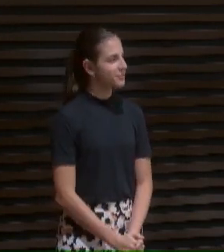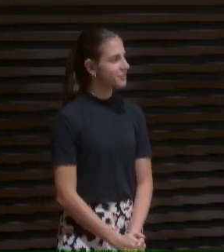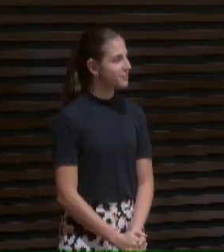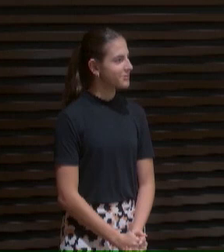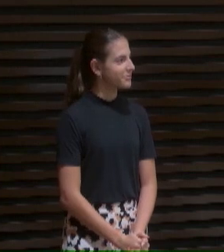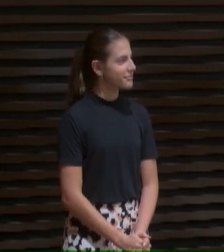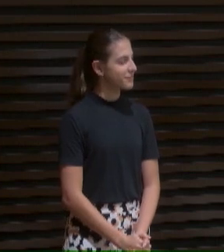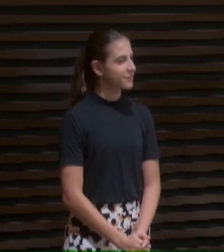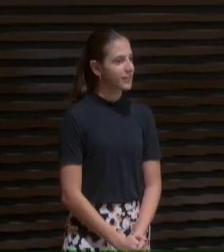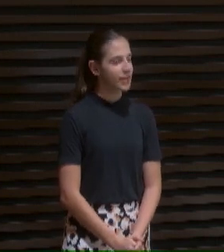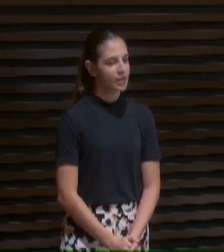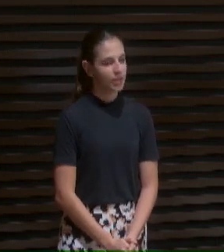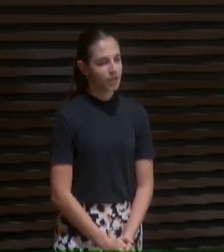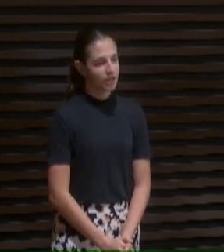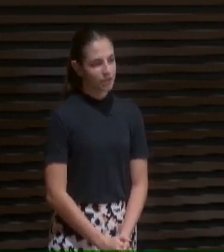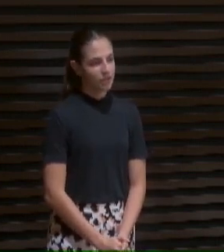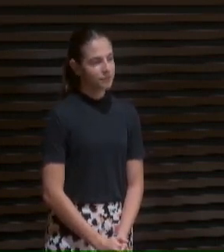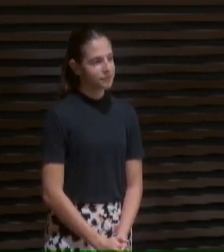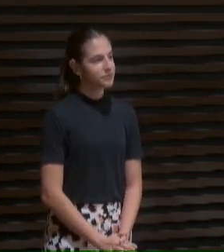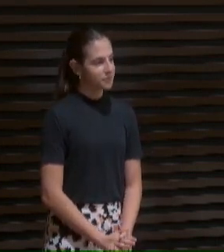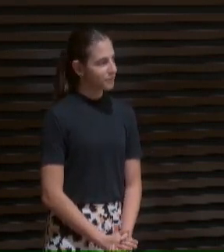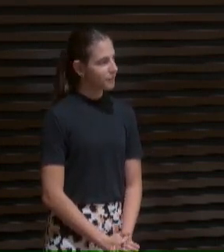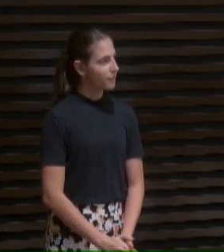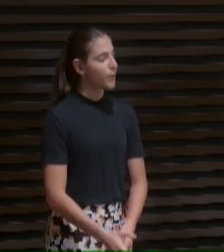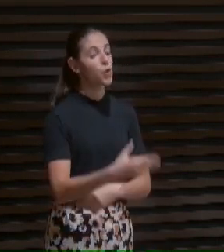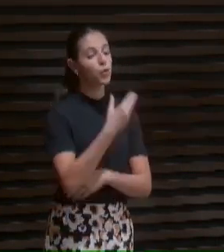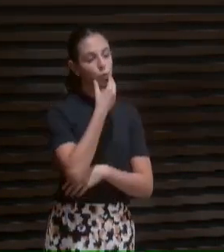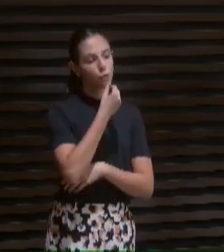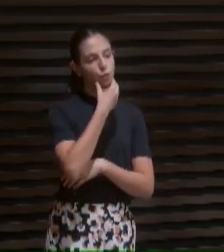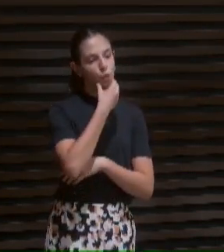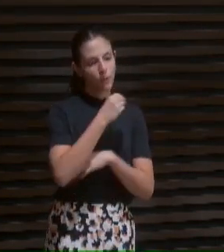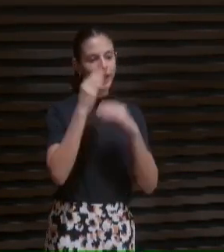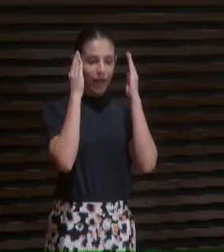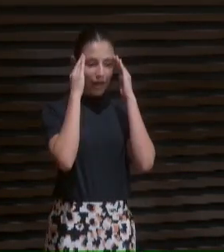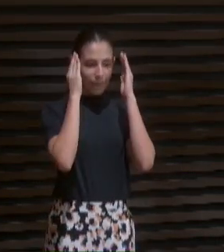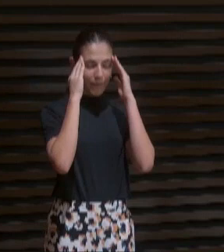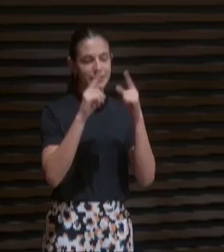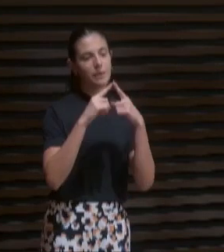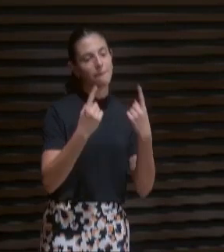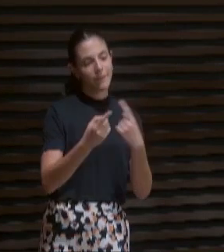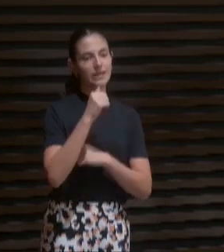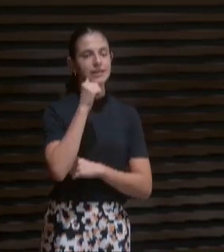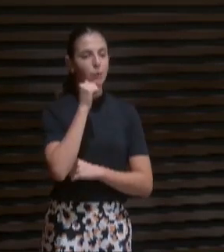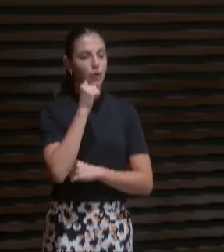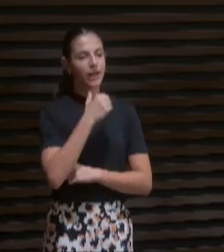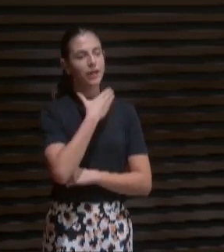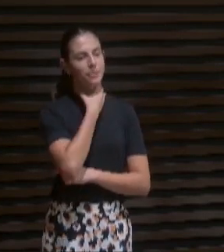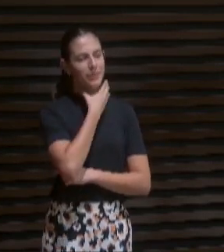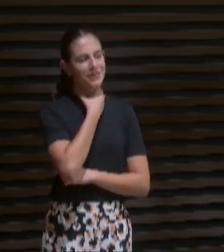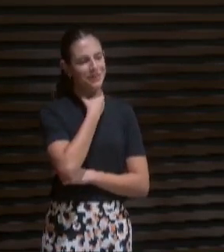Sendo governado. O homem pode ser a cabeça, mas a mulher é o pescoço. Vai para o inferno.